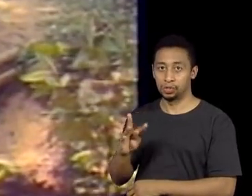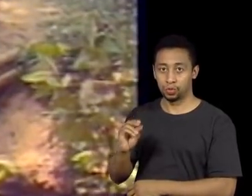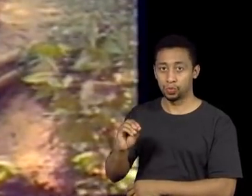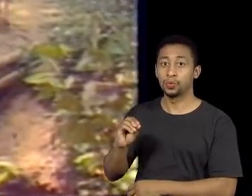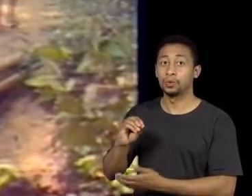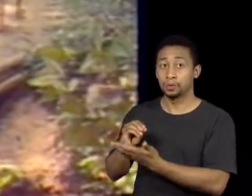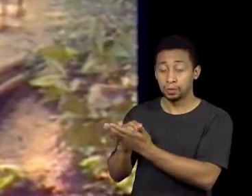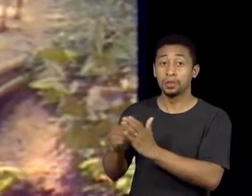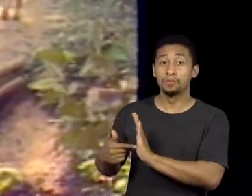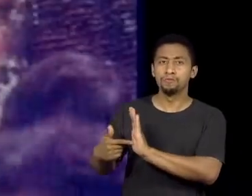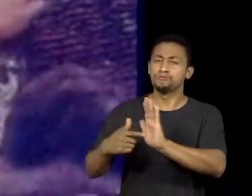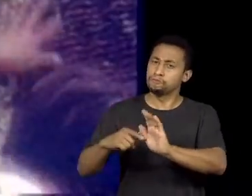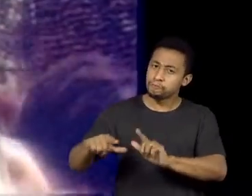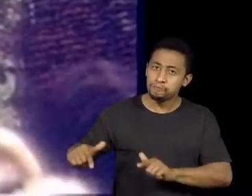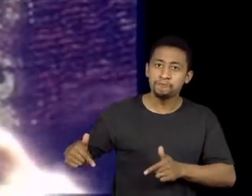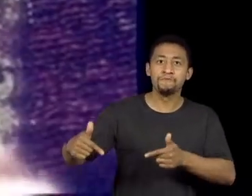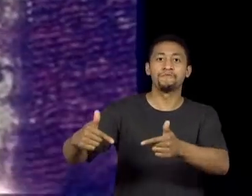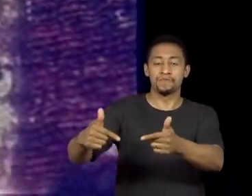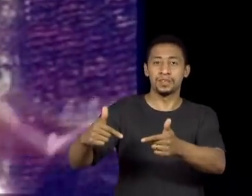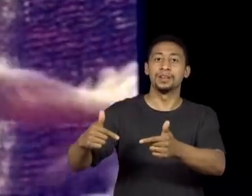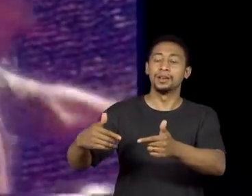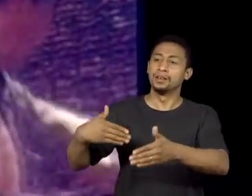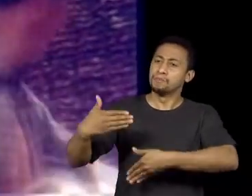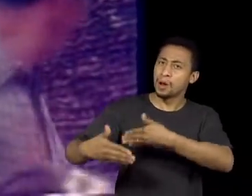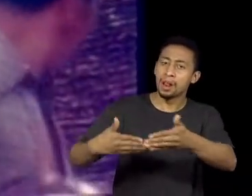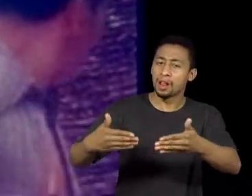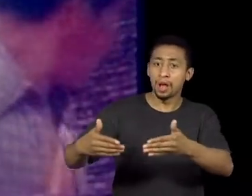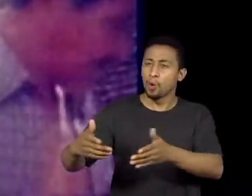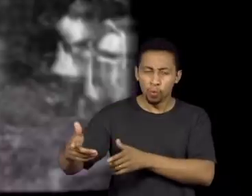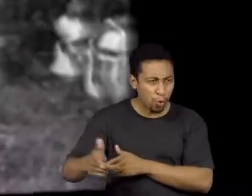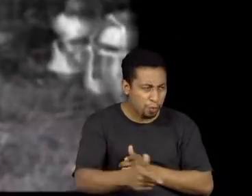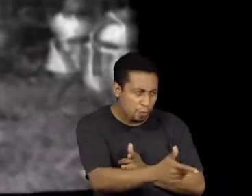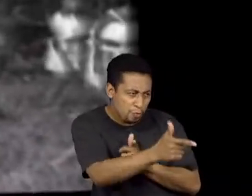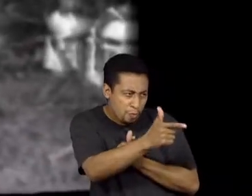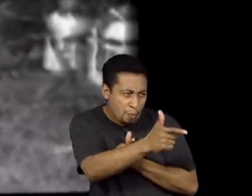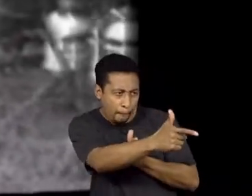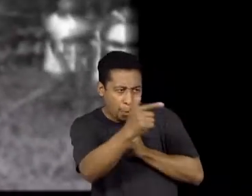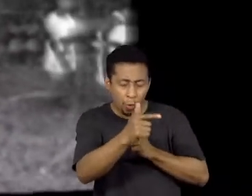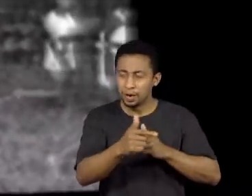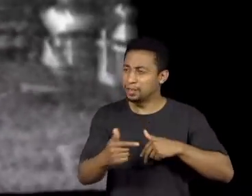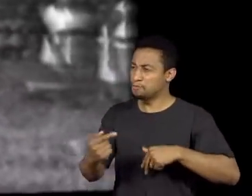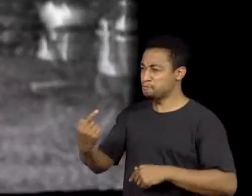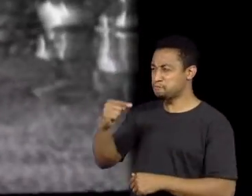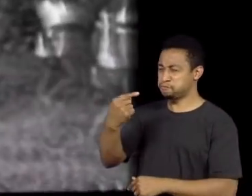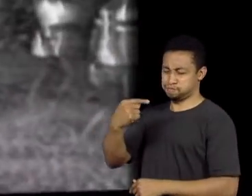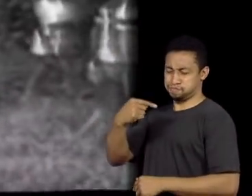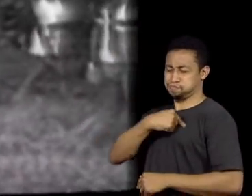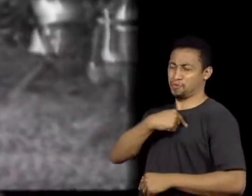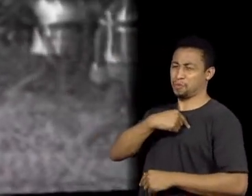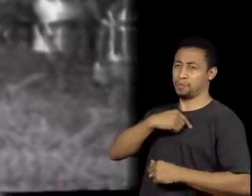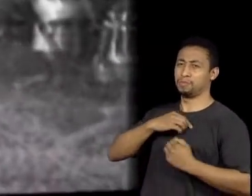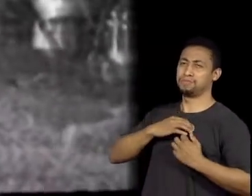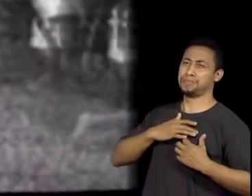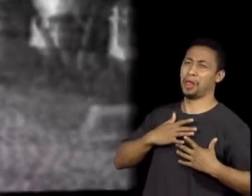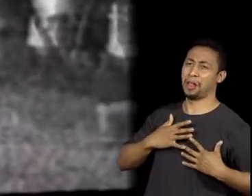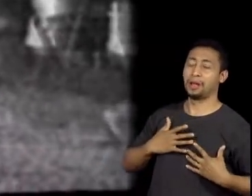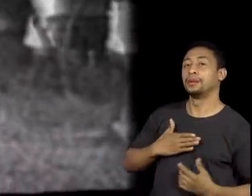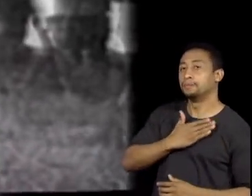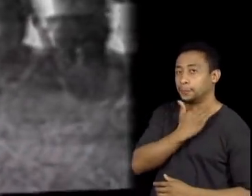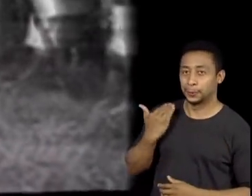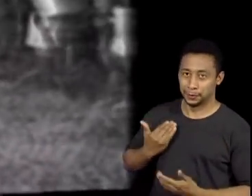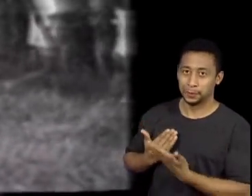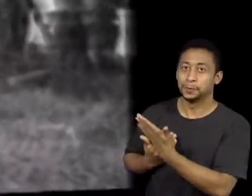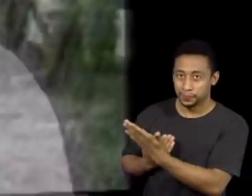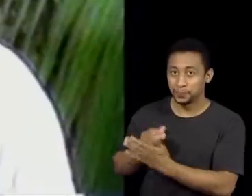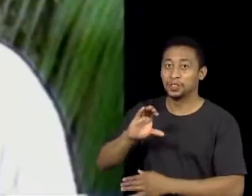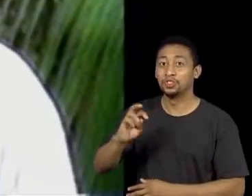Filho, o Chico Mendes, foi assassinado com um tiro de espingarda. O estampido ecoou mundo afora e fez de Chico Mendes